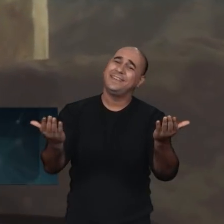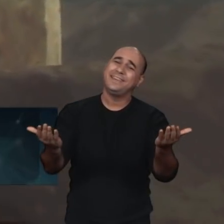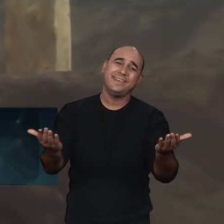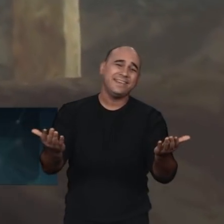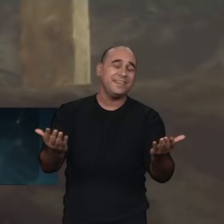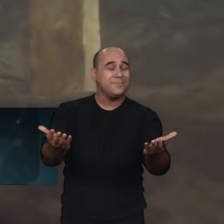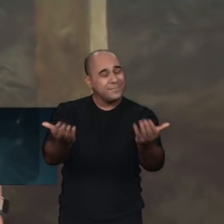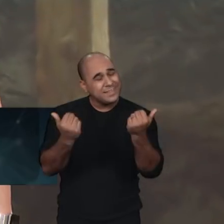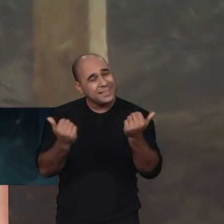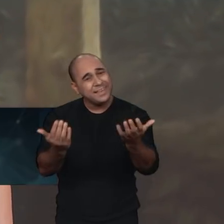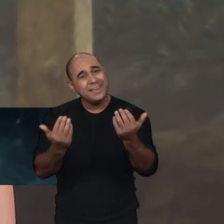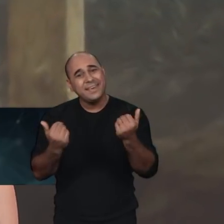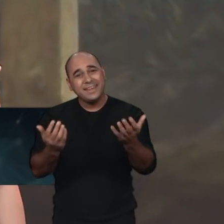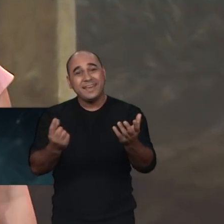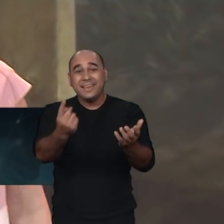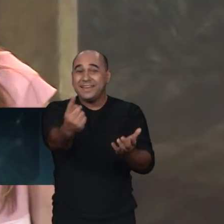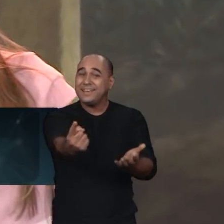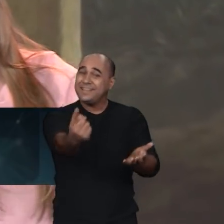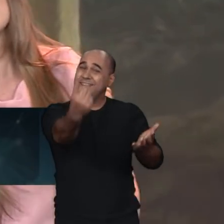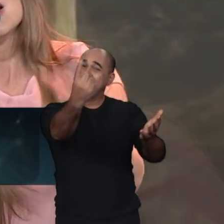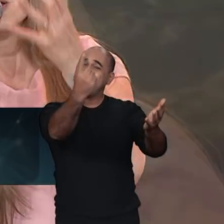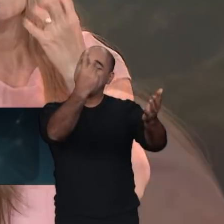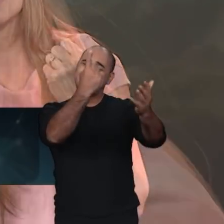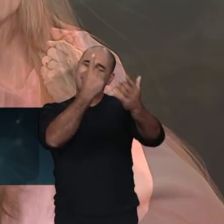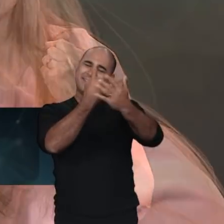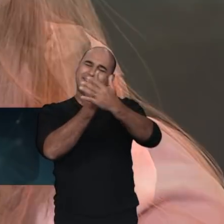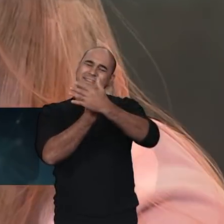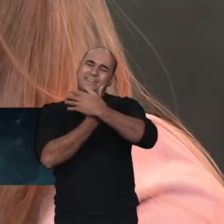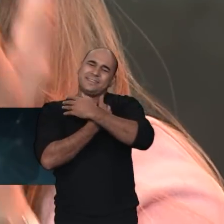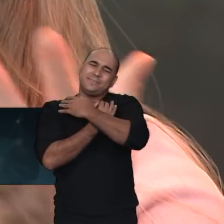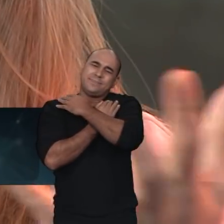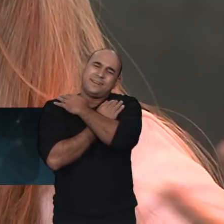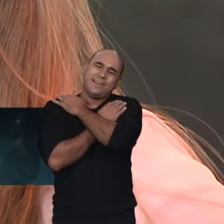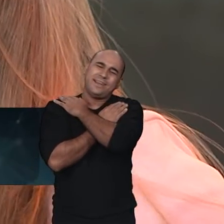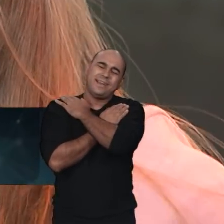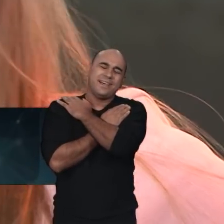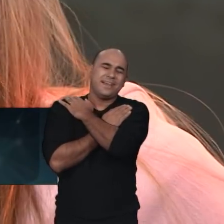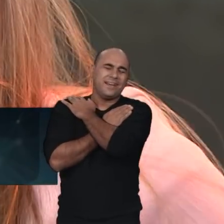temas, o tenho em meus